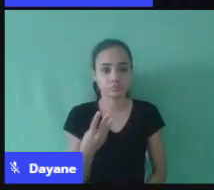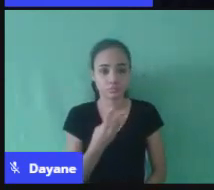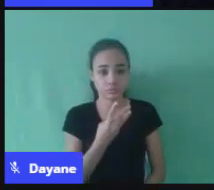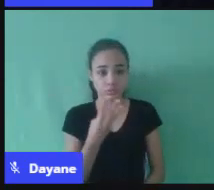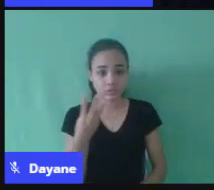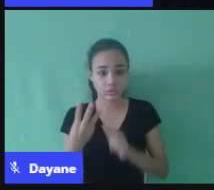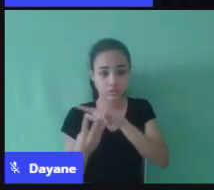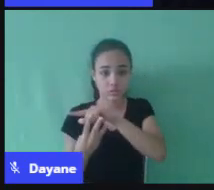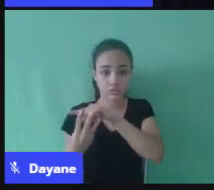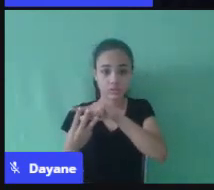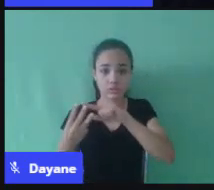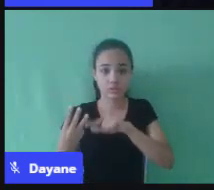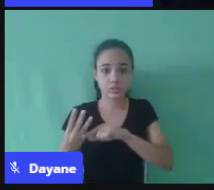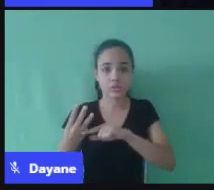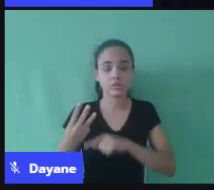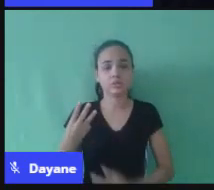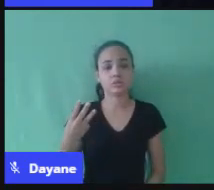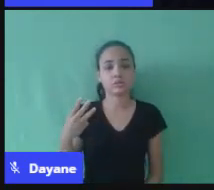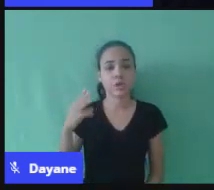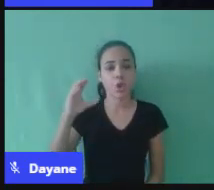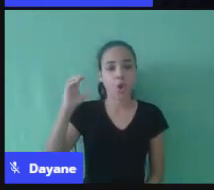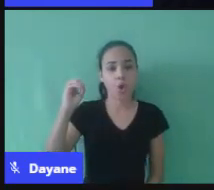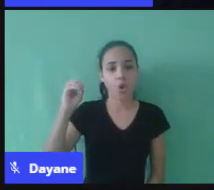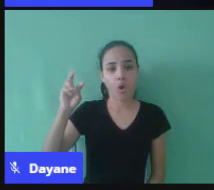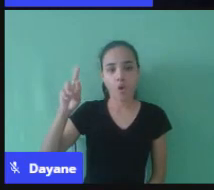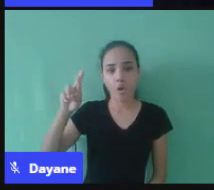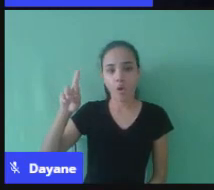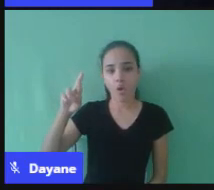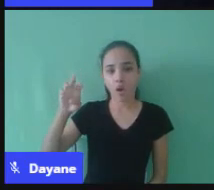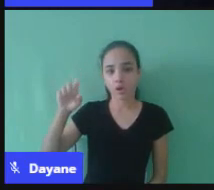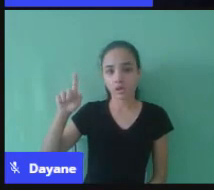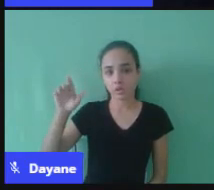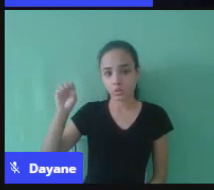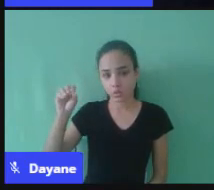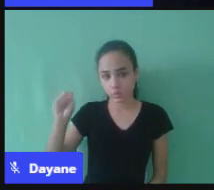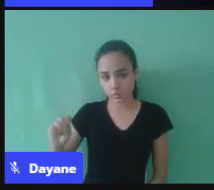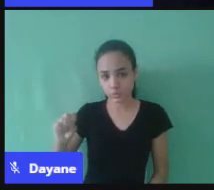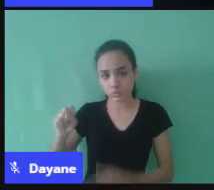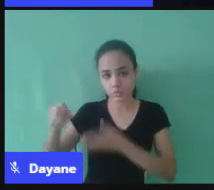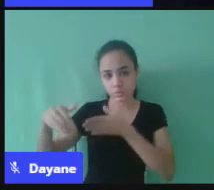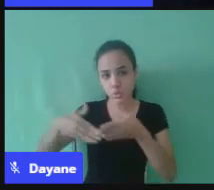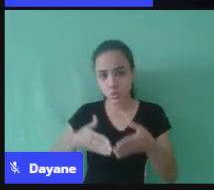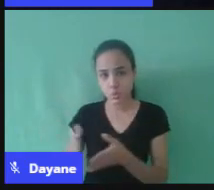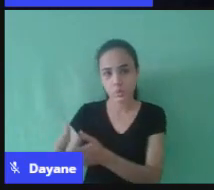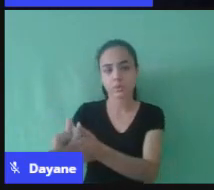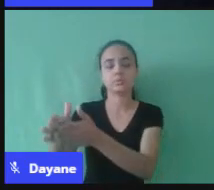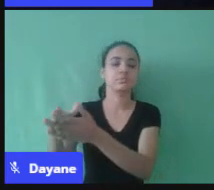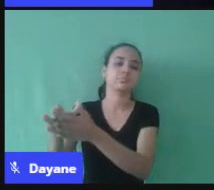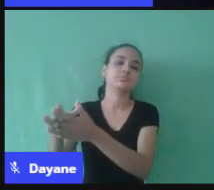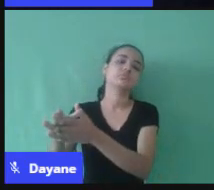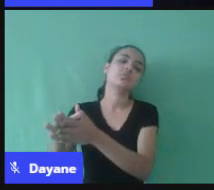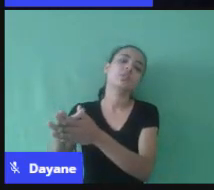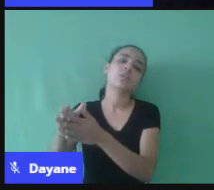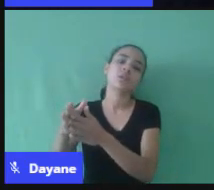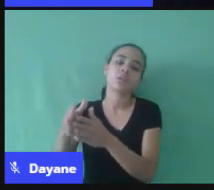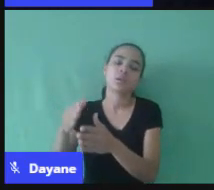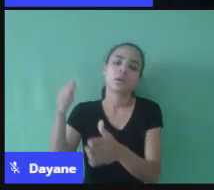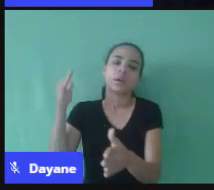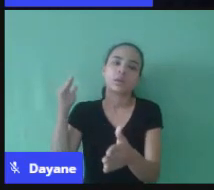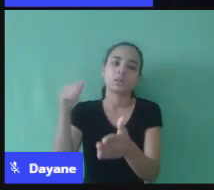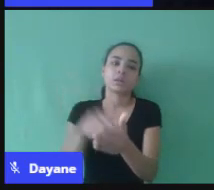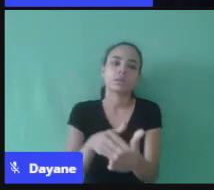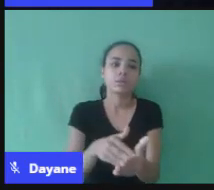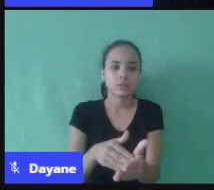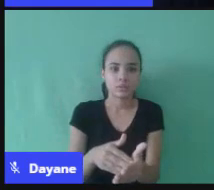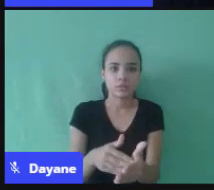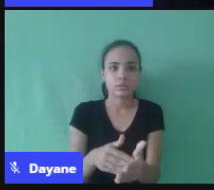córregos, né, que vão para a bacia do Paraguai. O Ceroula, o Angico